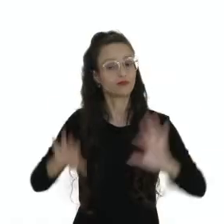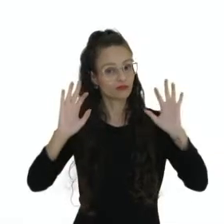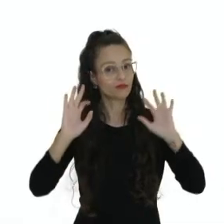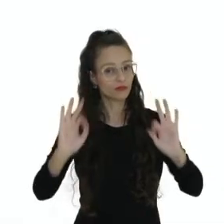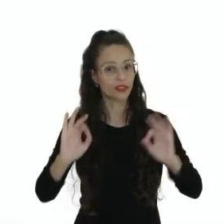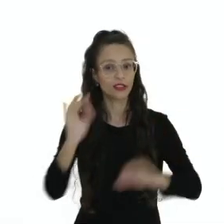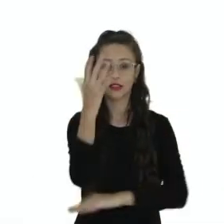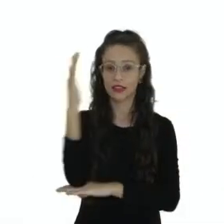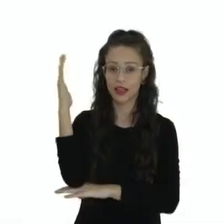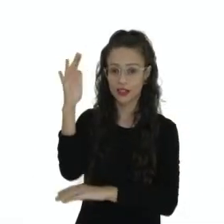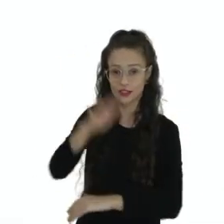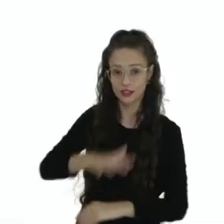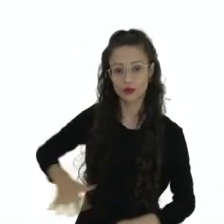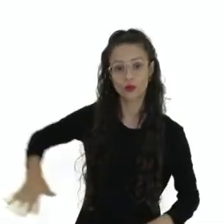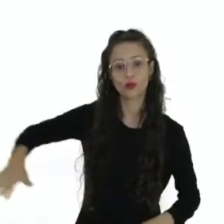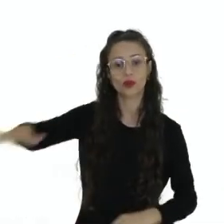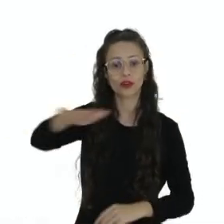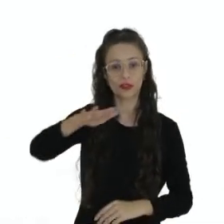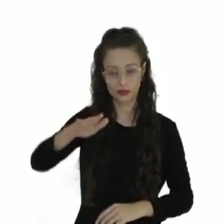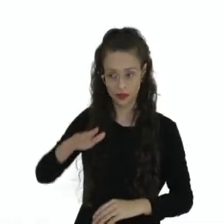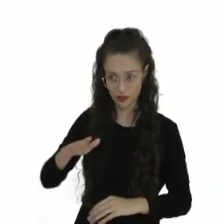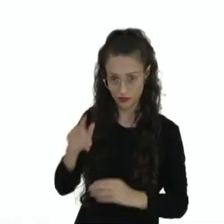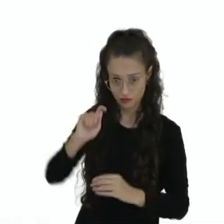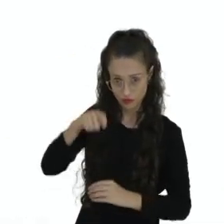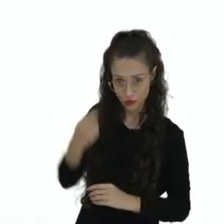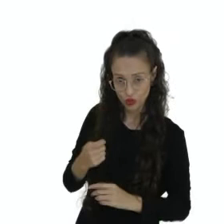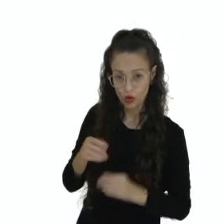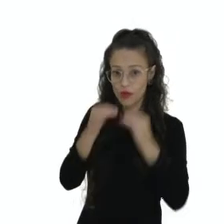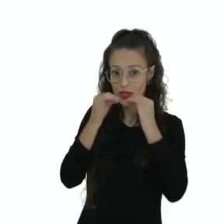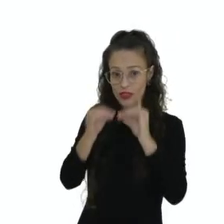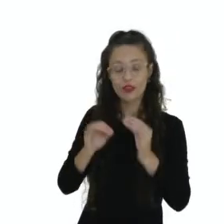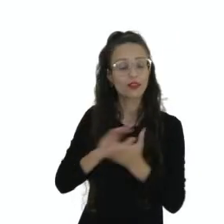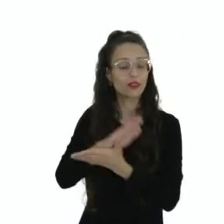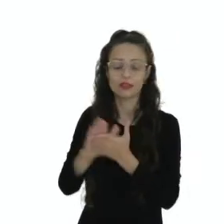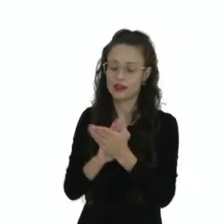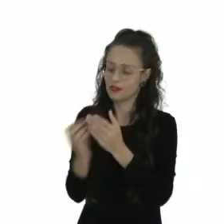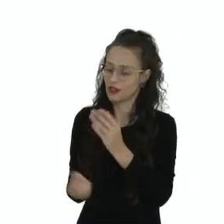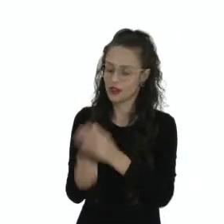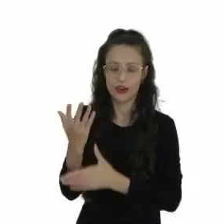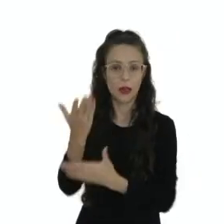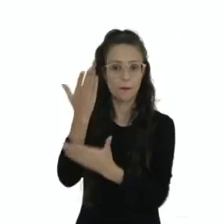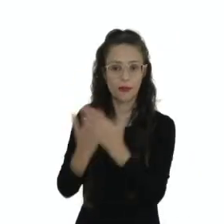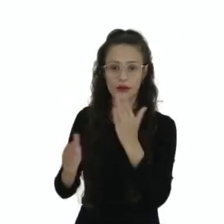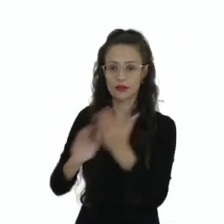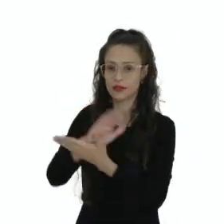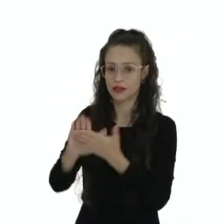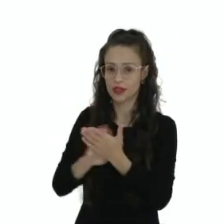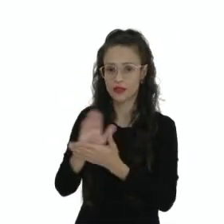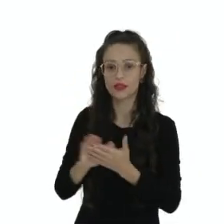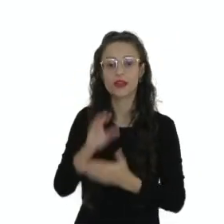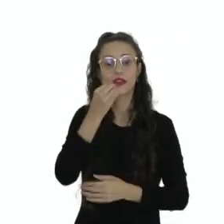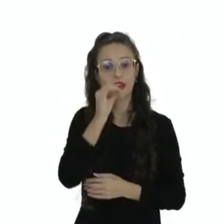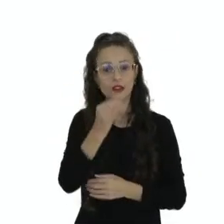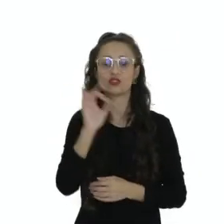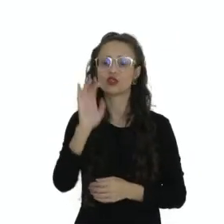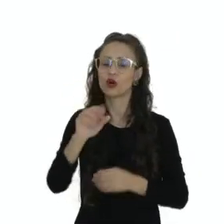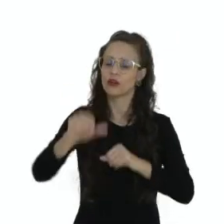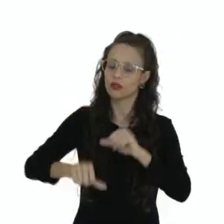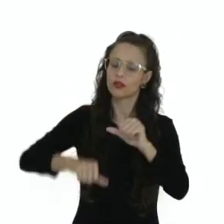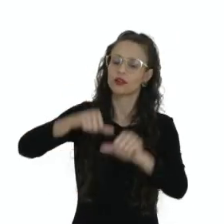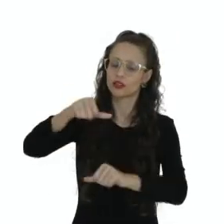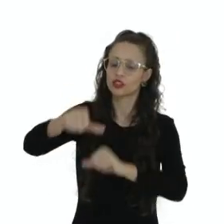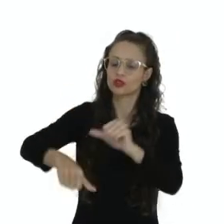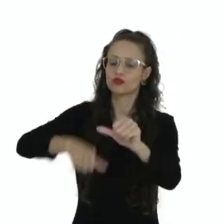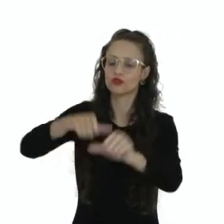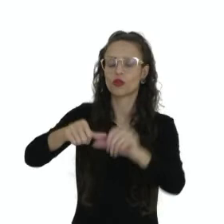na natureza, com relação à energia, nada se cria, nada se perde. A energia apenas se transforma ou